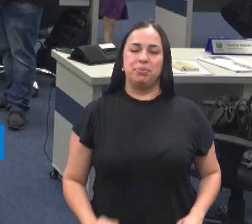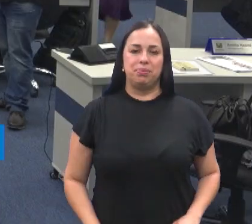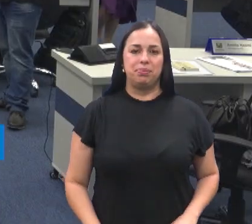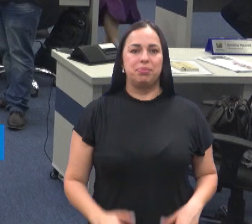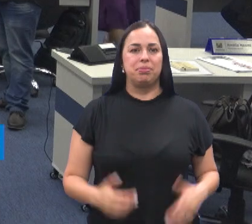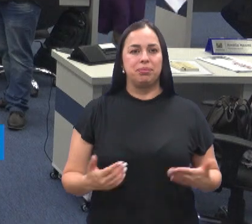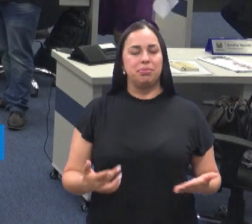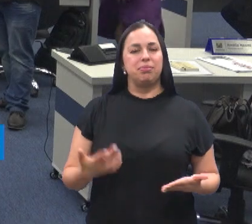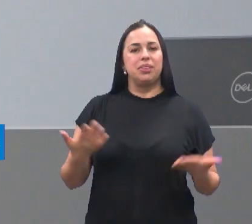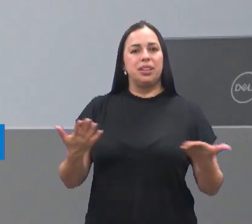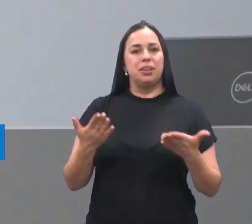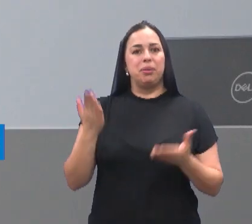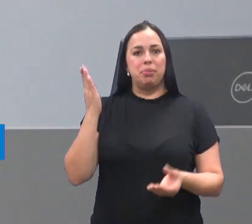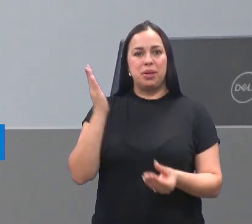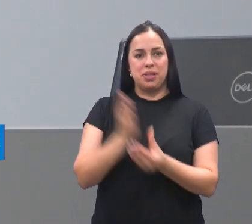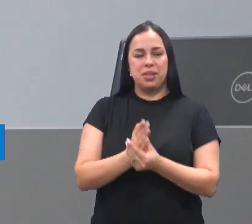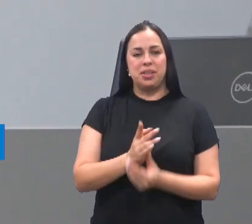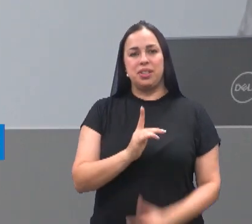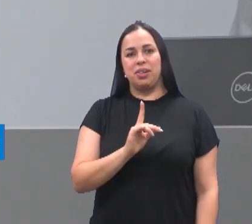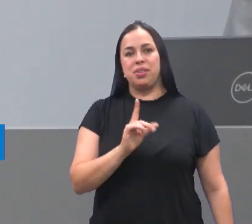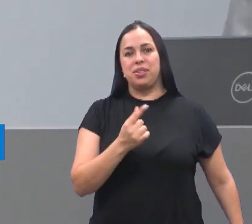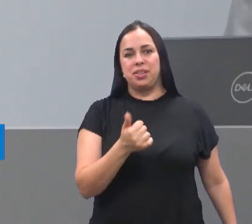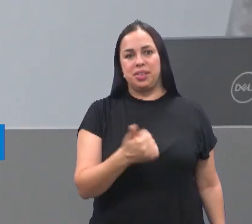Em discussão o processo de número